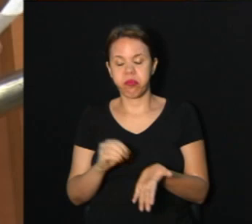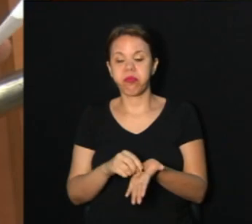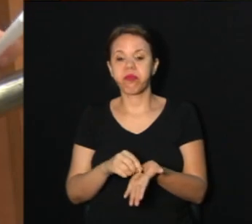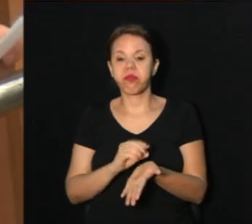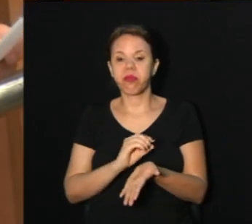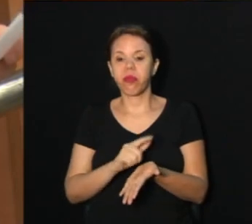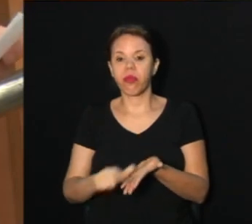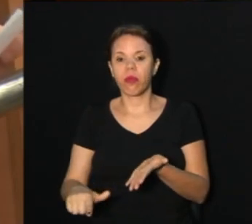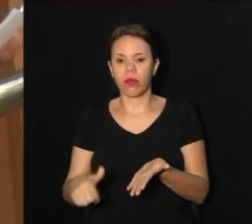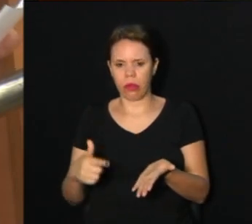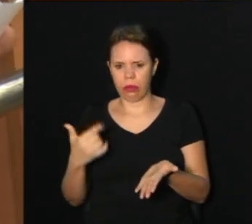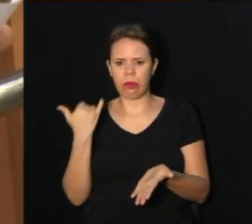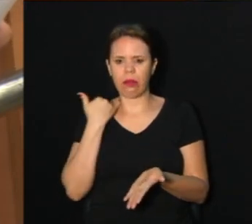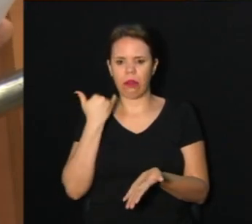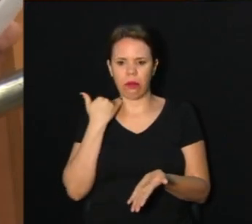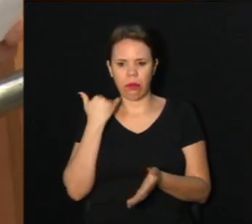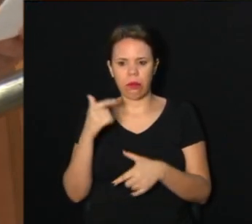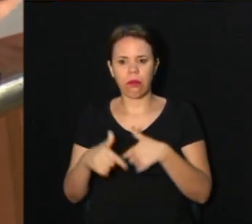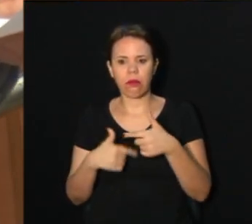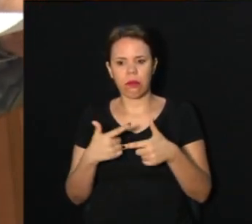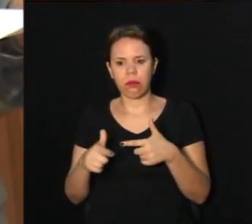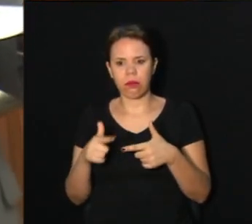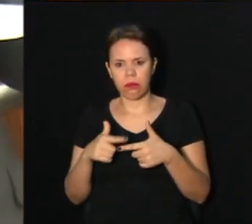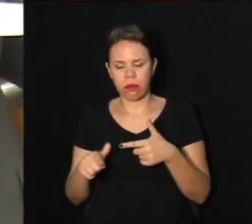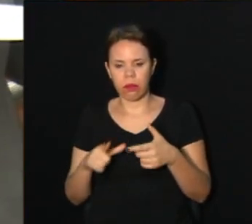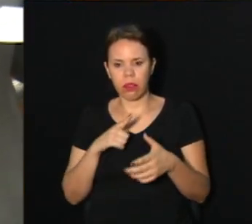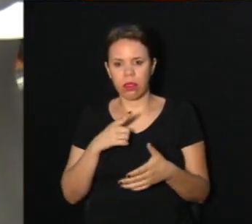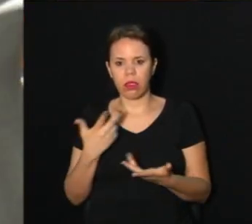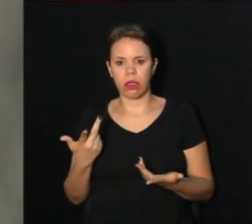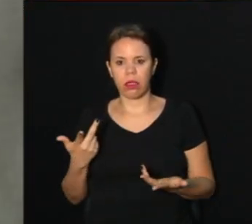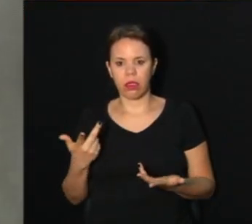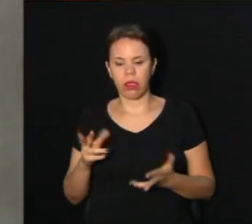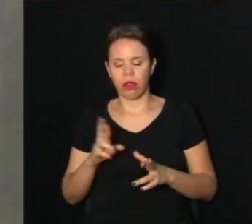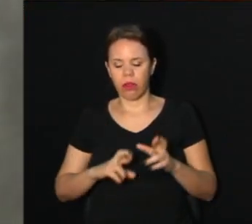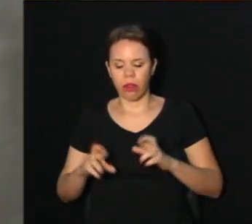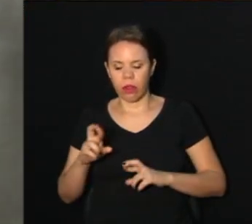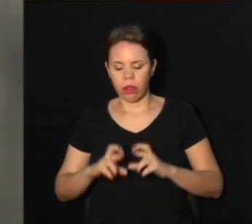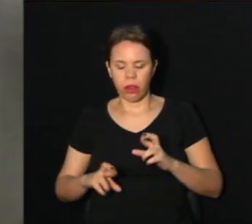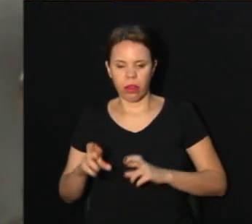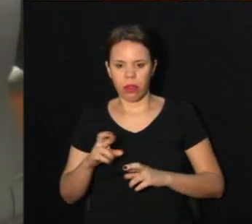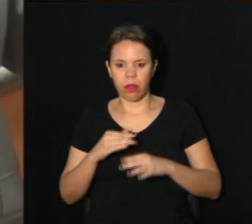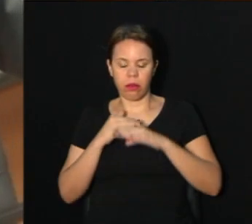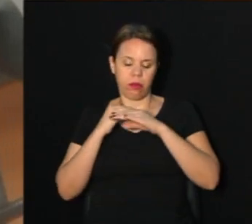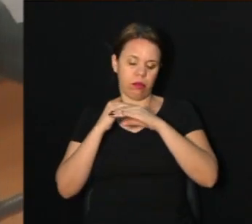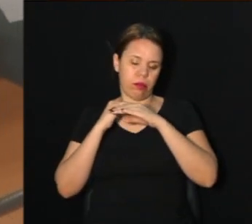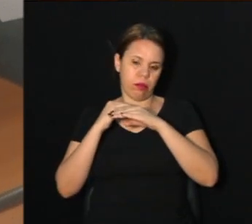dá trabalho. Haverá contestação de auditores que têm o mesmo nível?